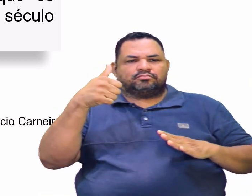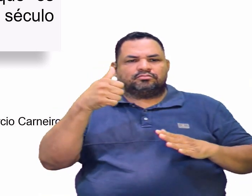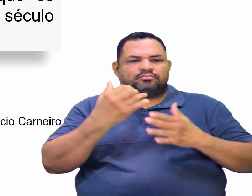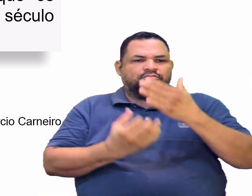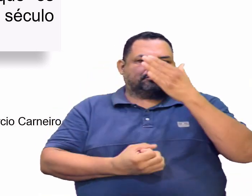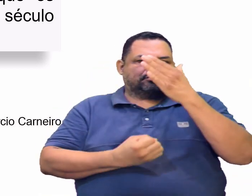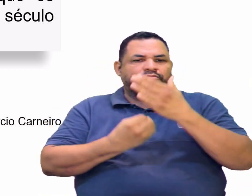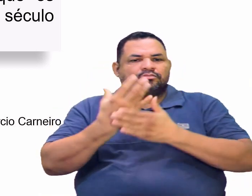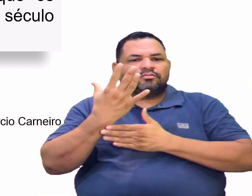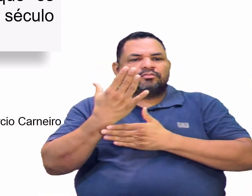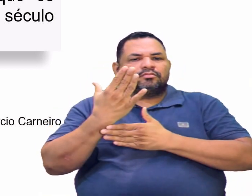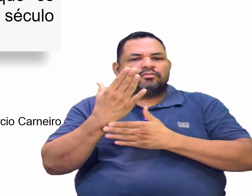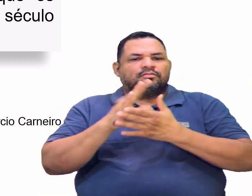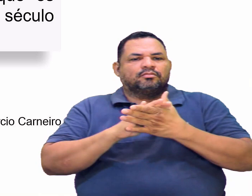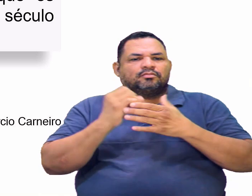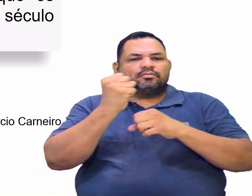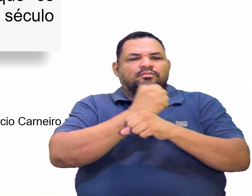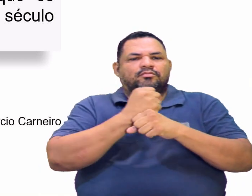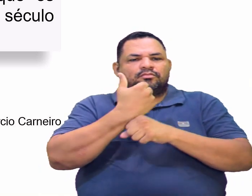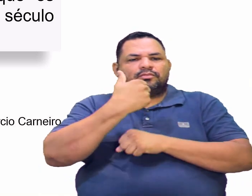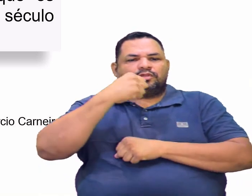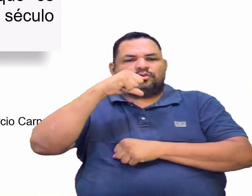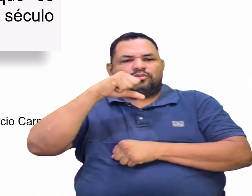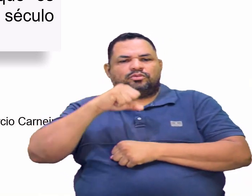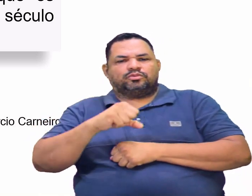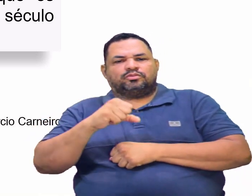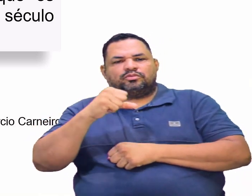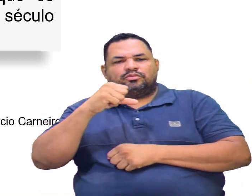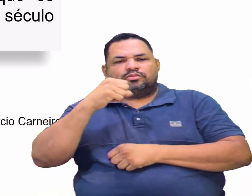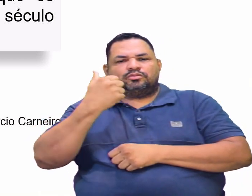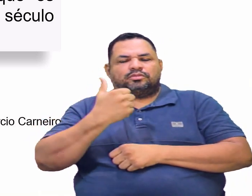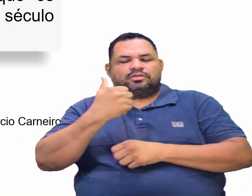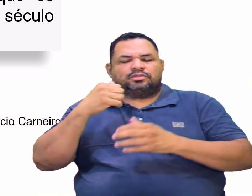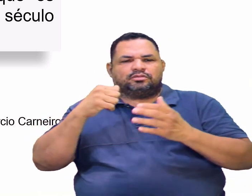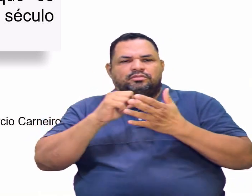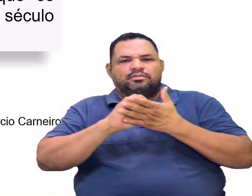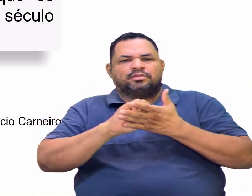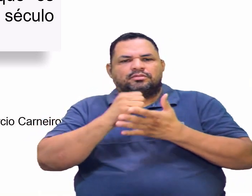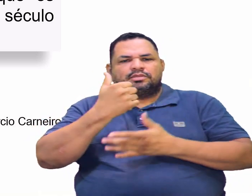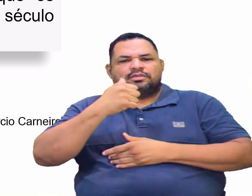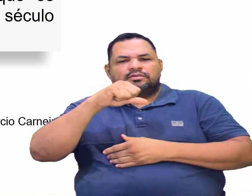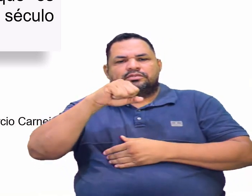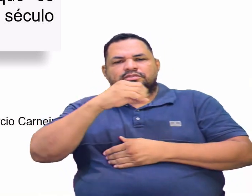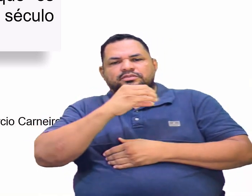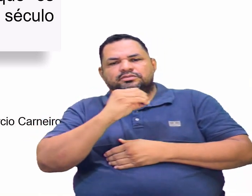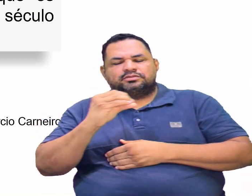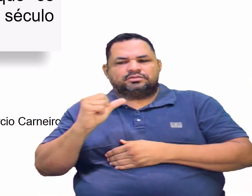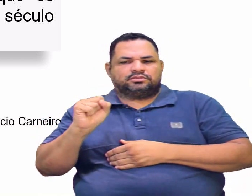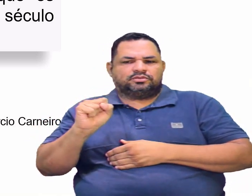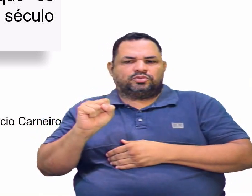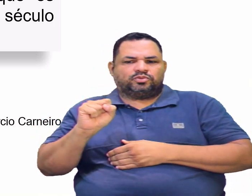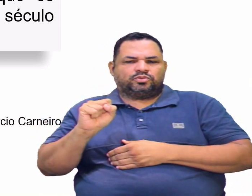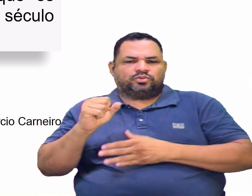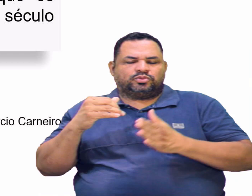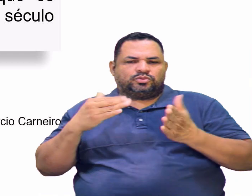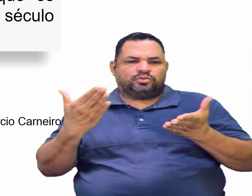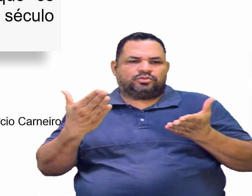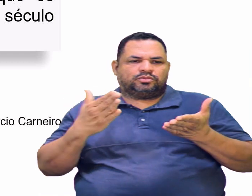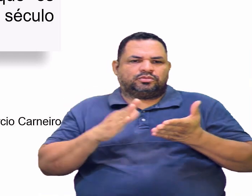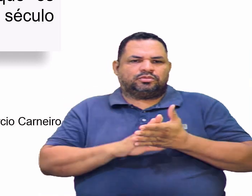que vai de 1945 até 1906, 1908, né?